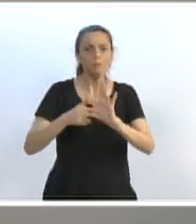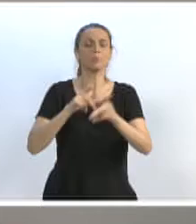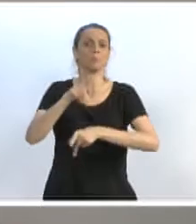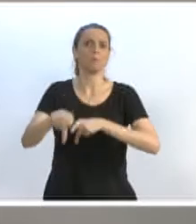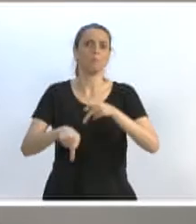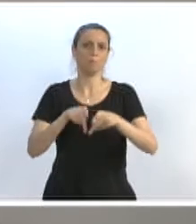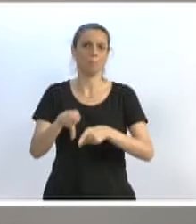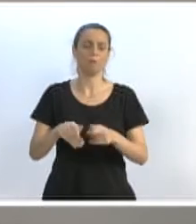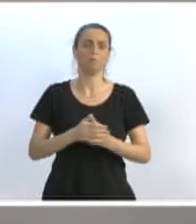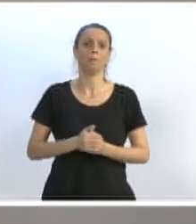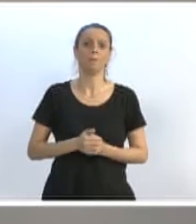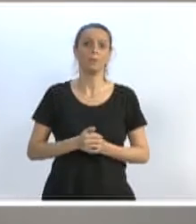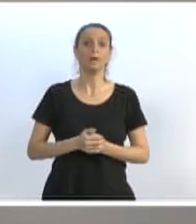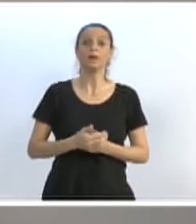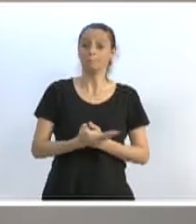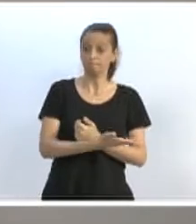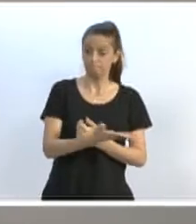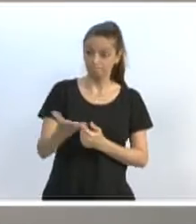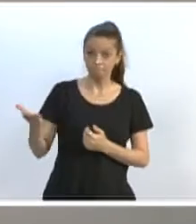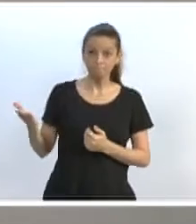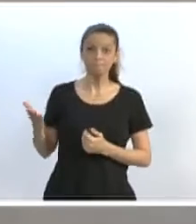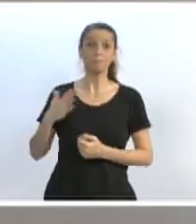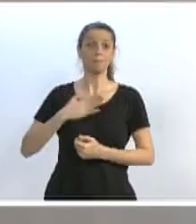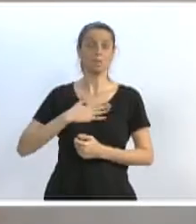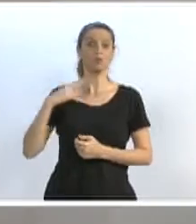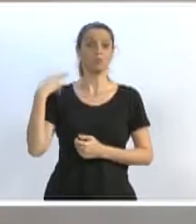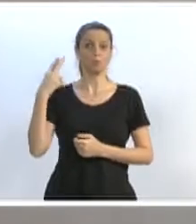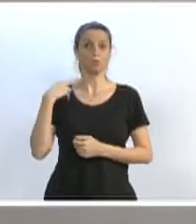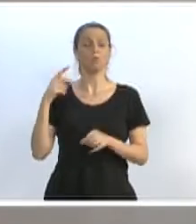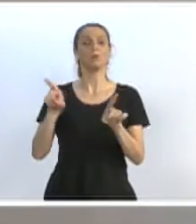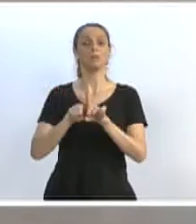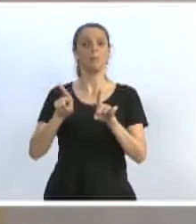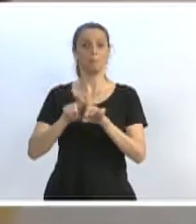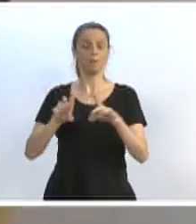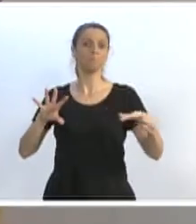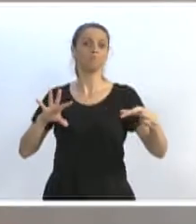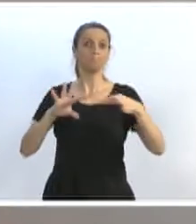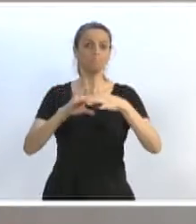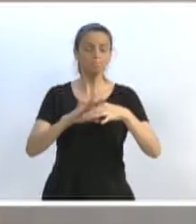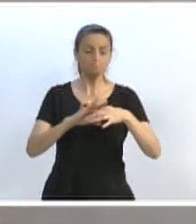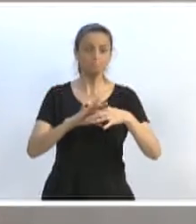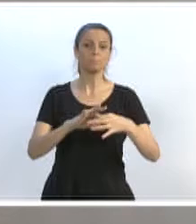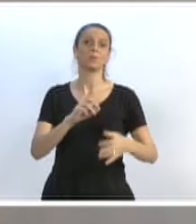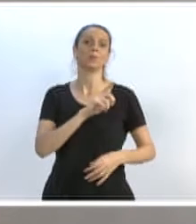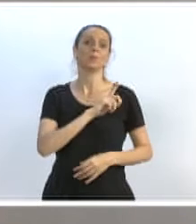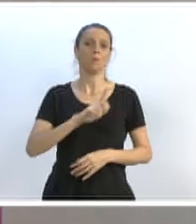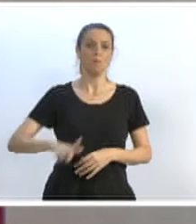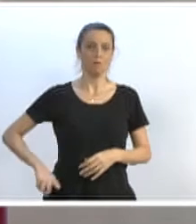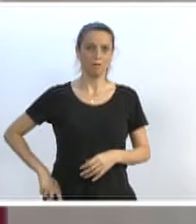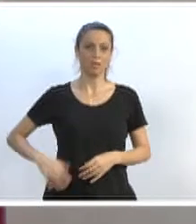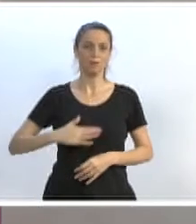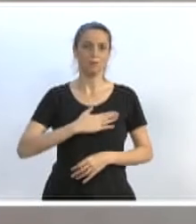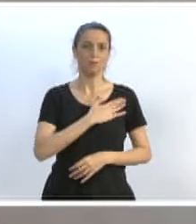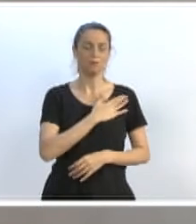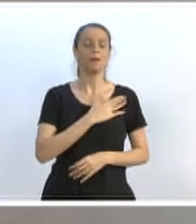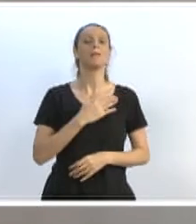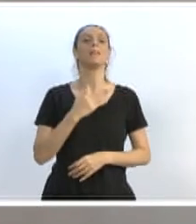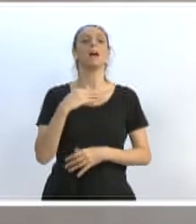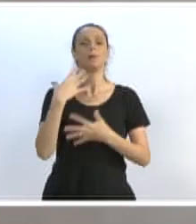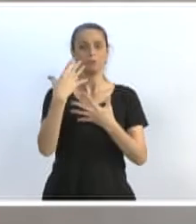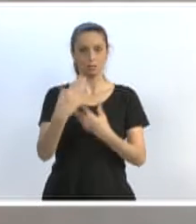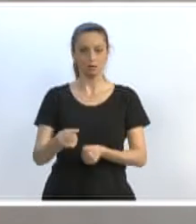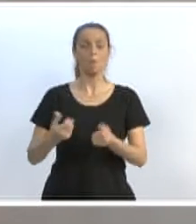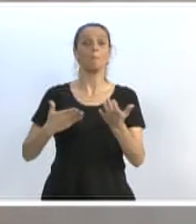E muitos dos que estão aqui, dos meus pares, votam com o governo aumento de tributo porque não tem compromisso com você, eleitor. E eu